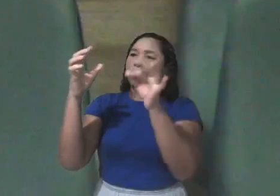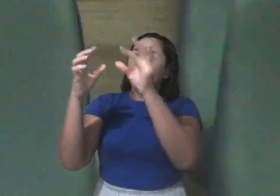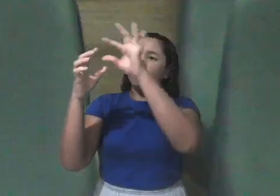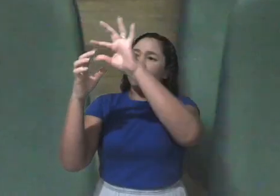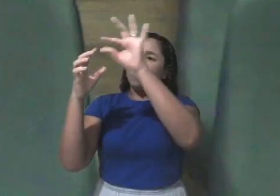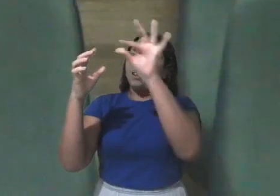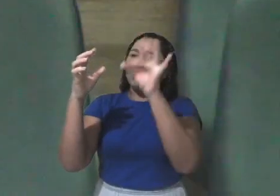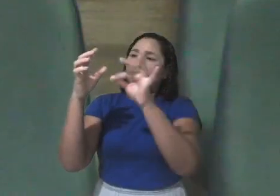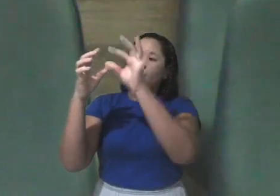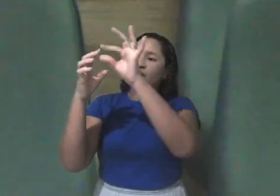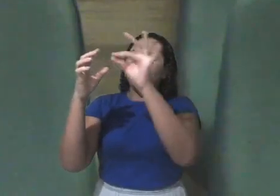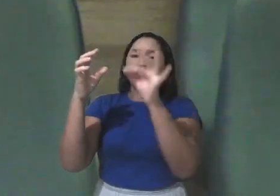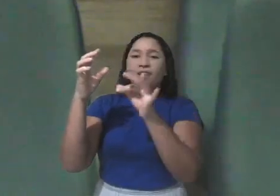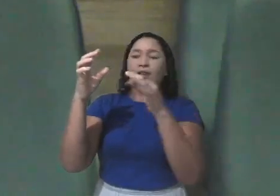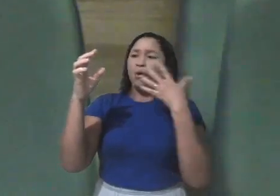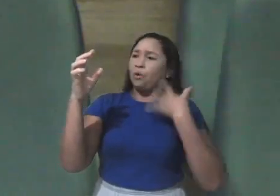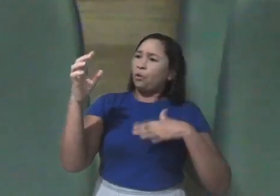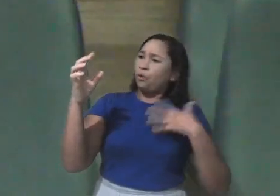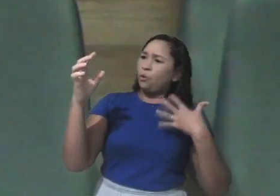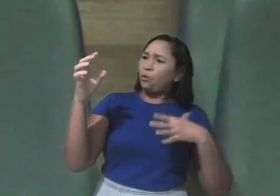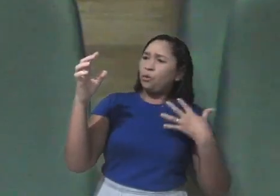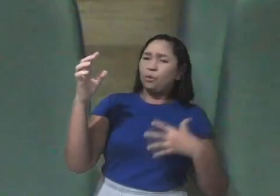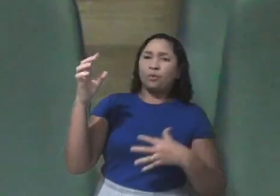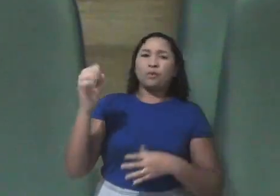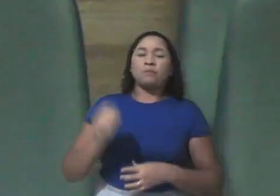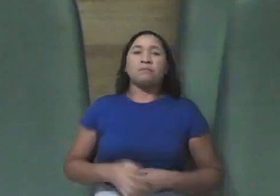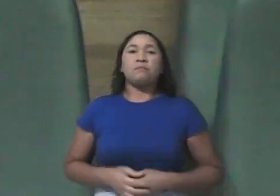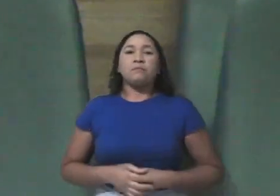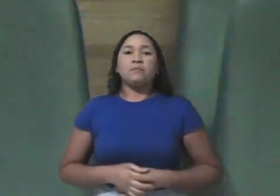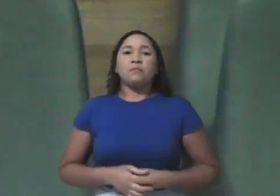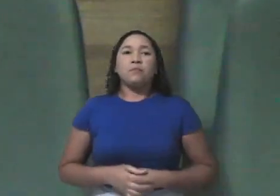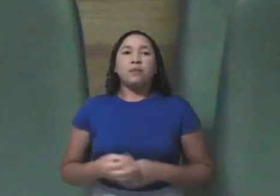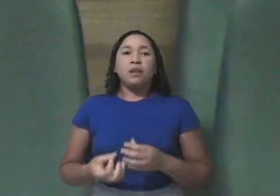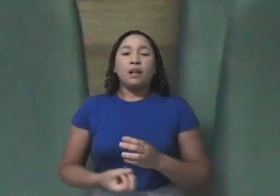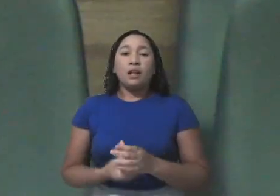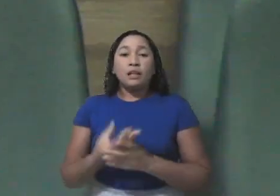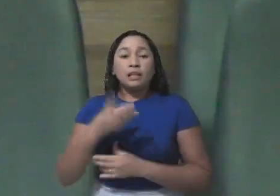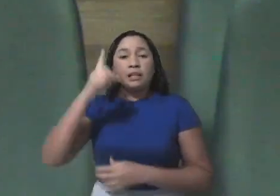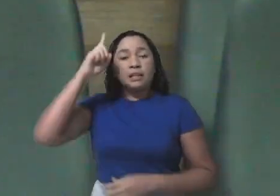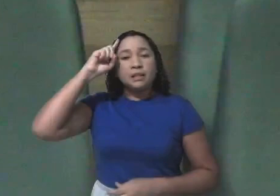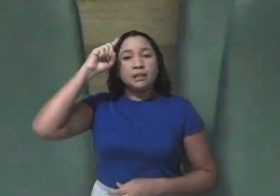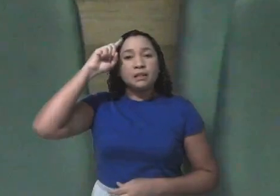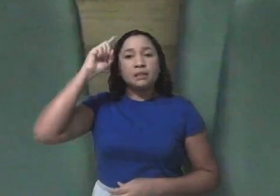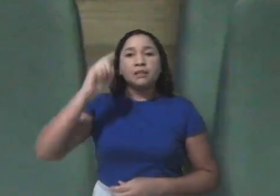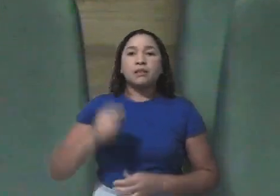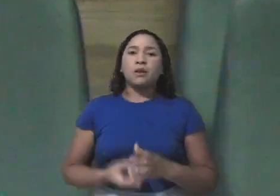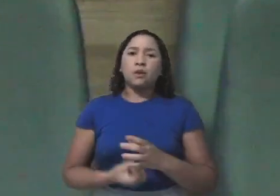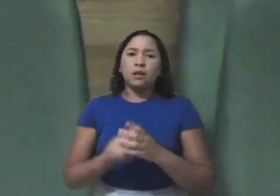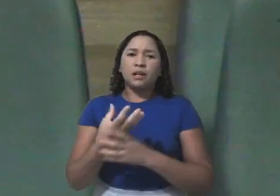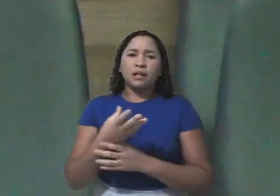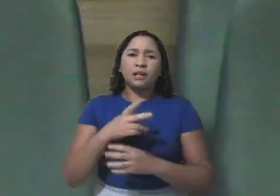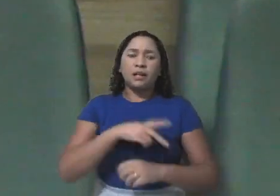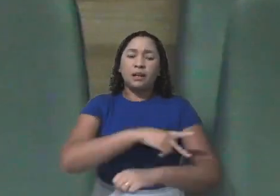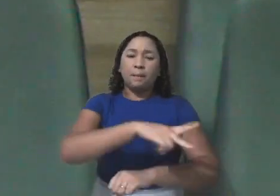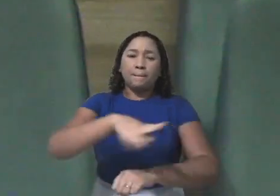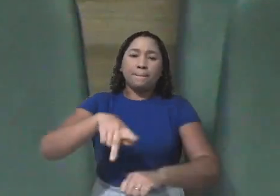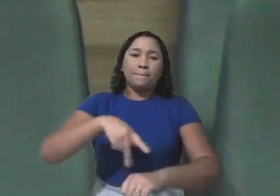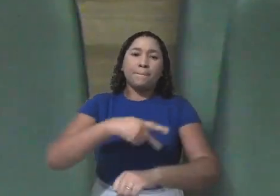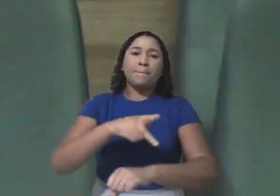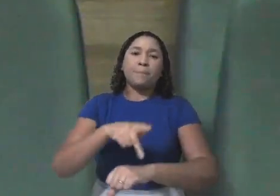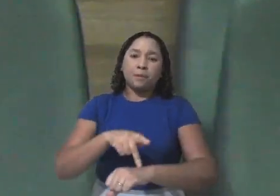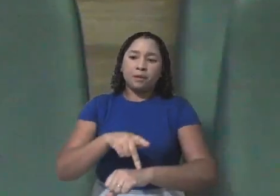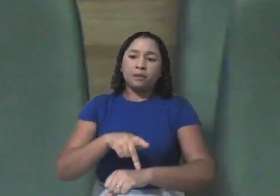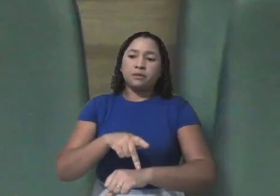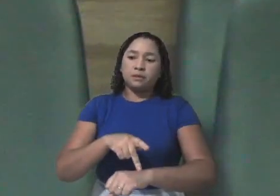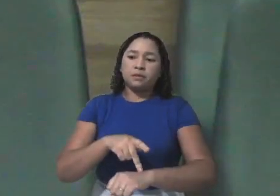está consolidado. Em um único dia foi criada uma nação. Se cumpriu a profecia de Jeremias, de